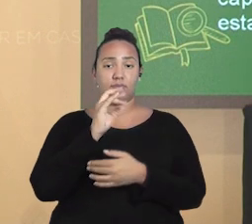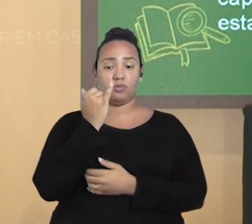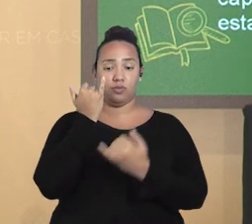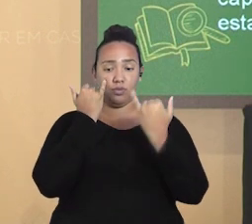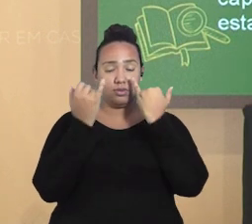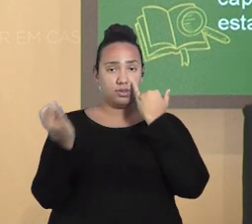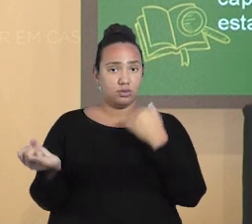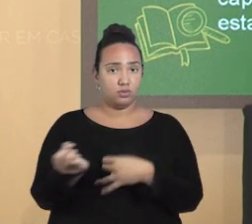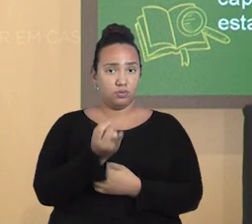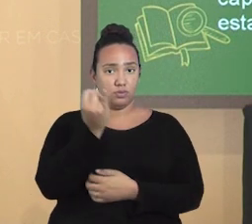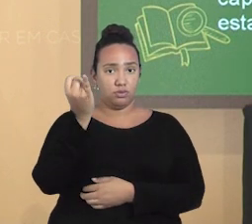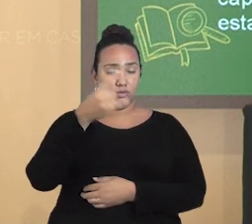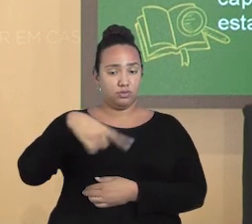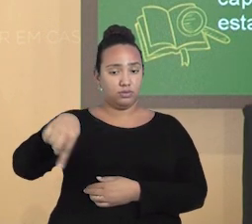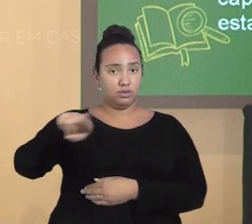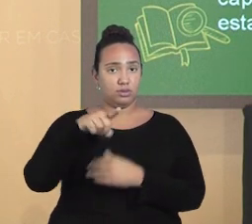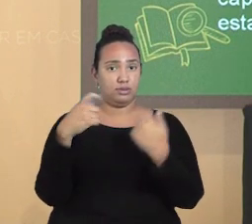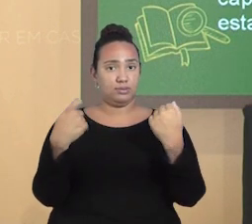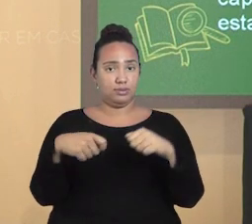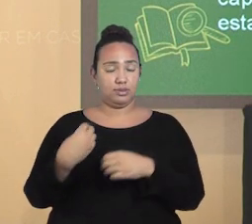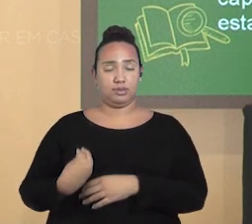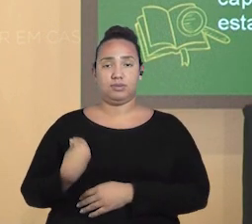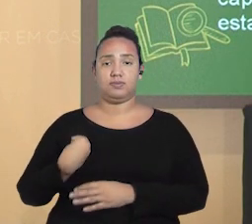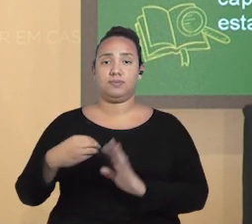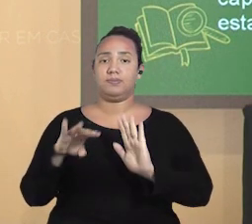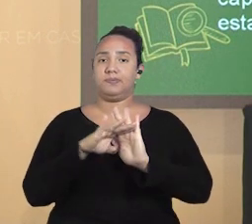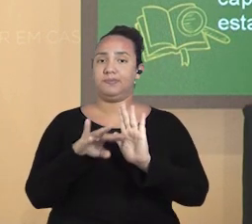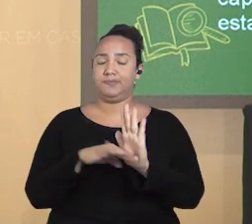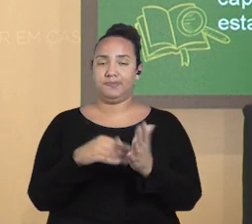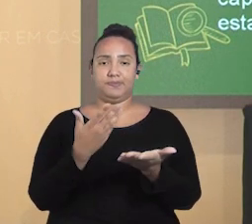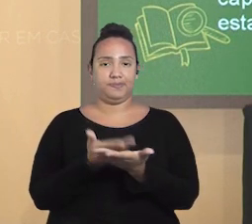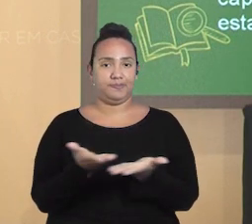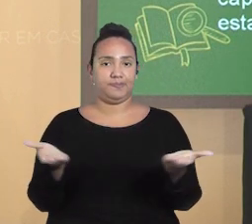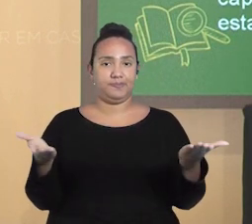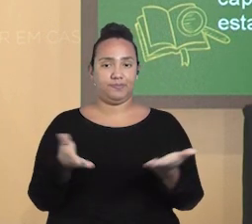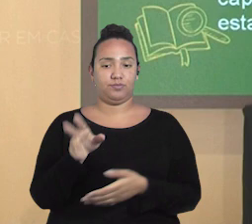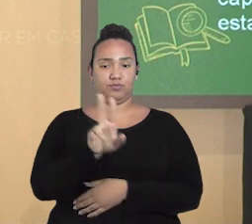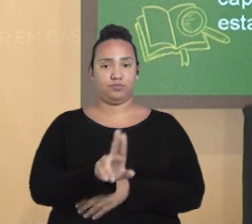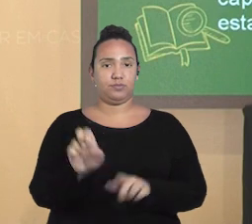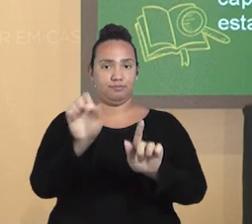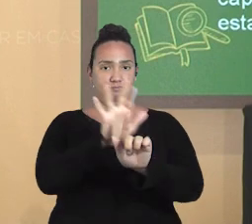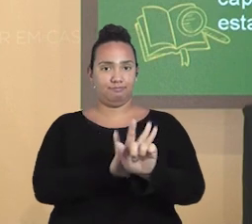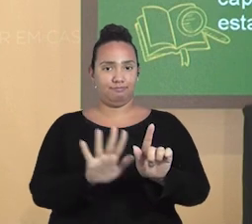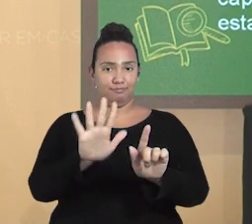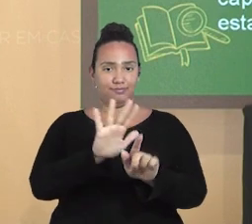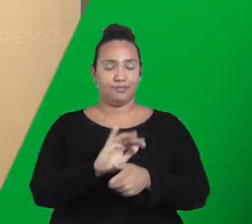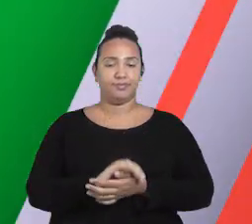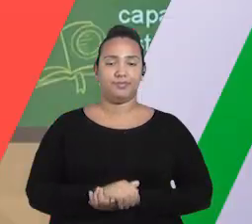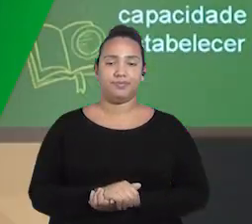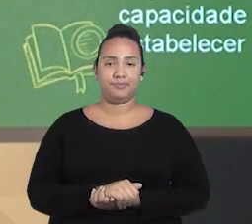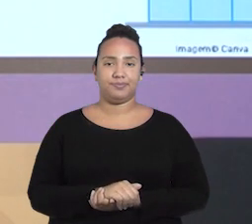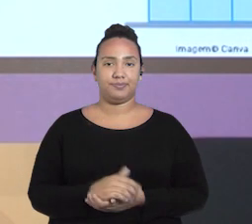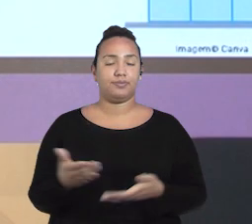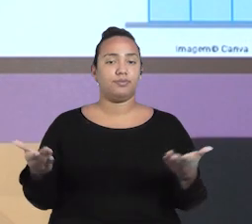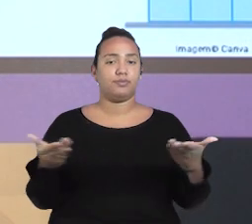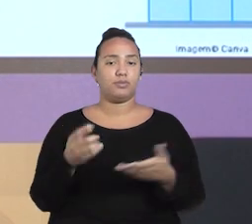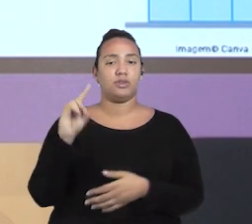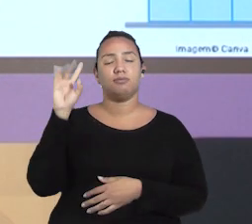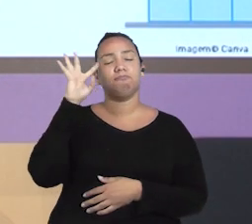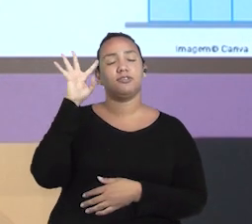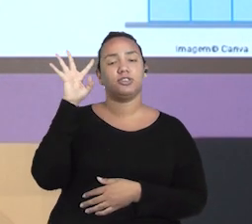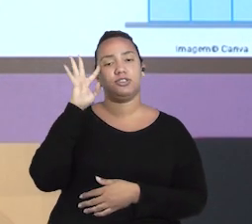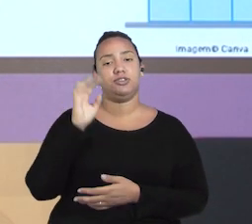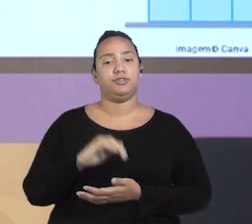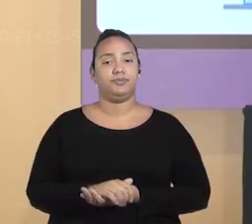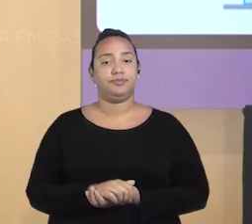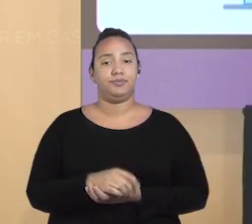recado importante. Não deixem de marcar a presença na aula de hoje por este QR Code, combinado? Agora imagine a